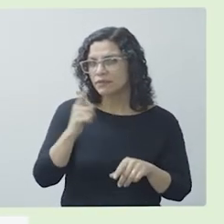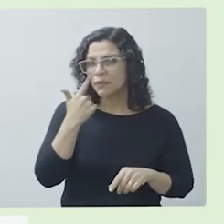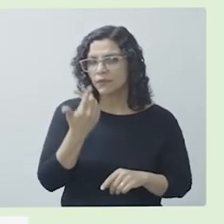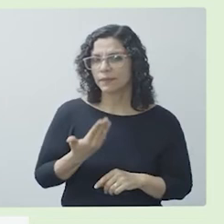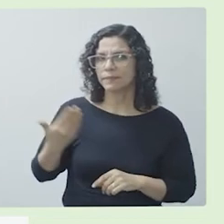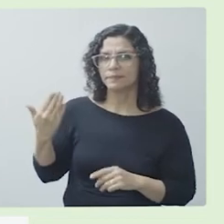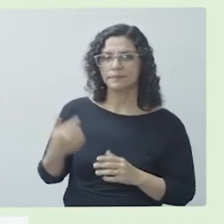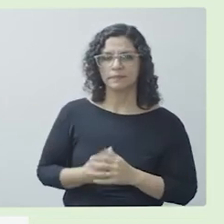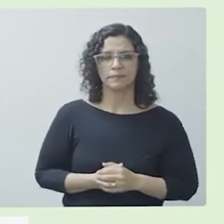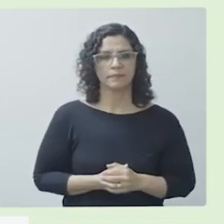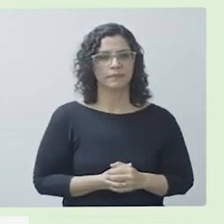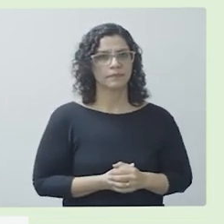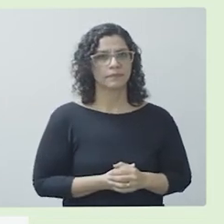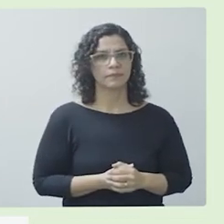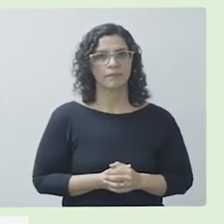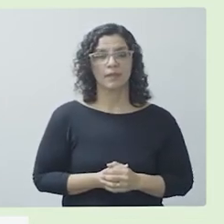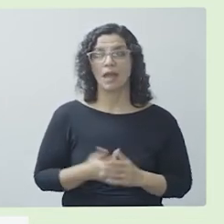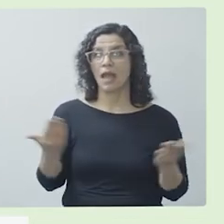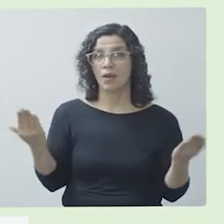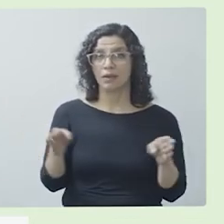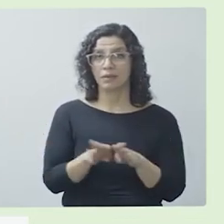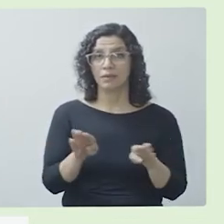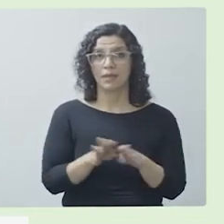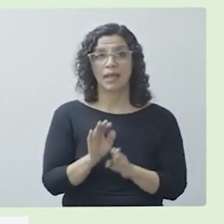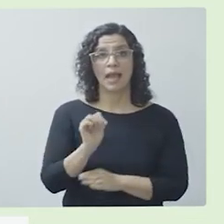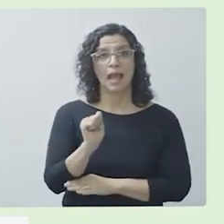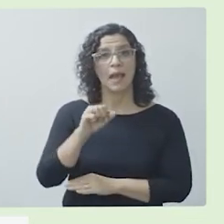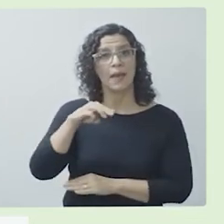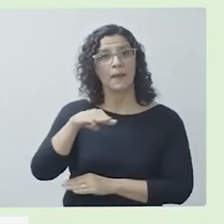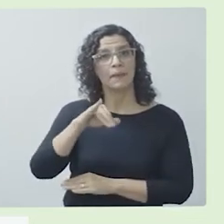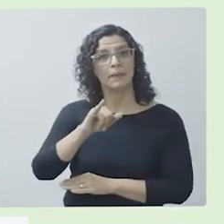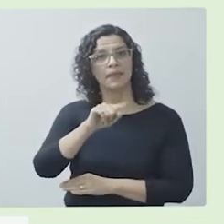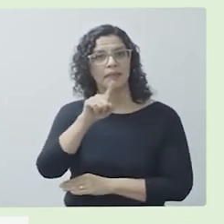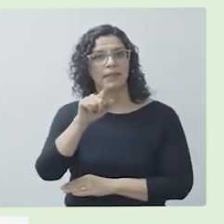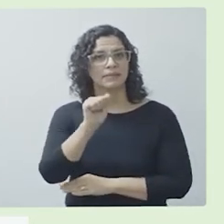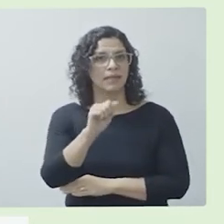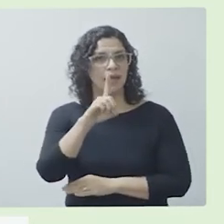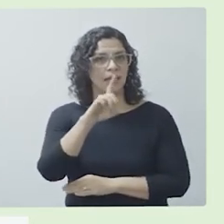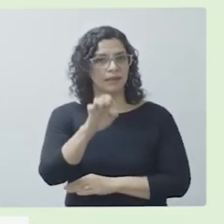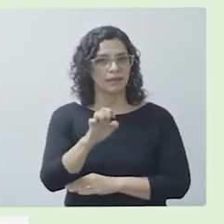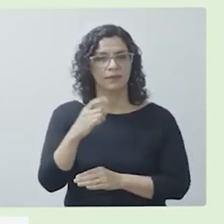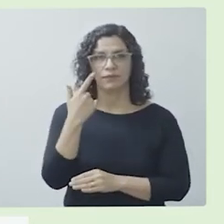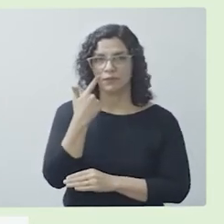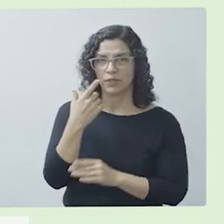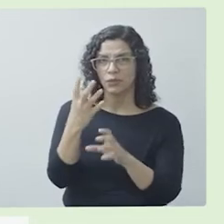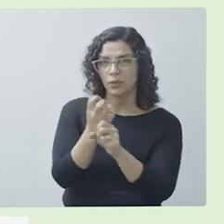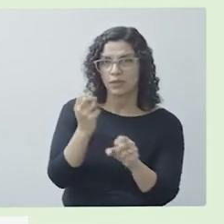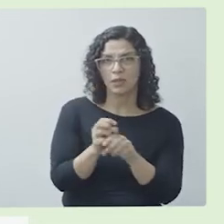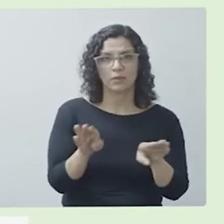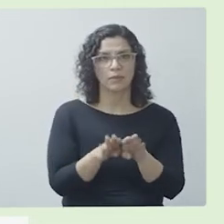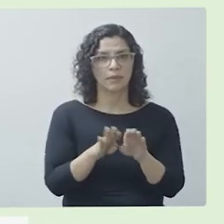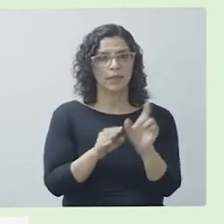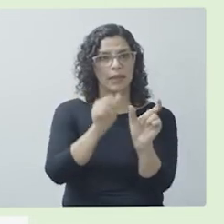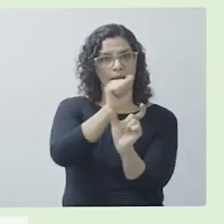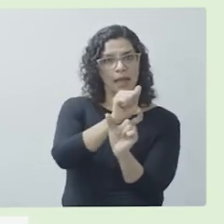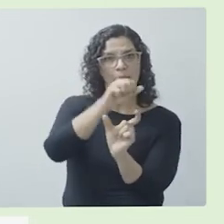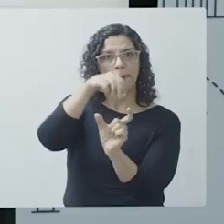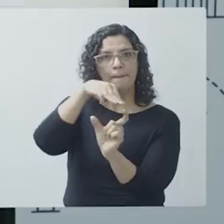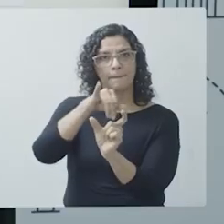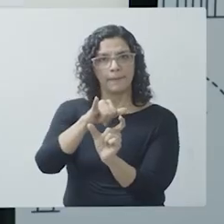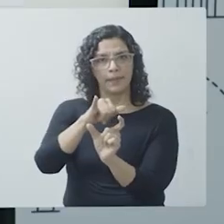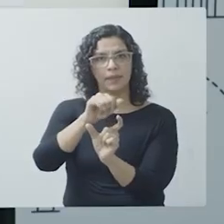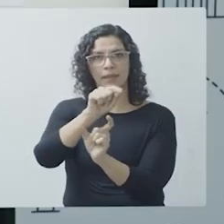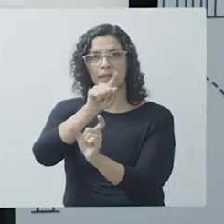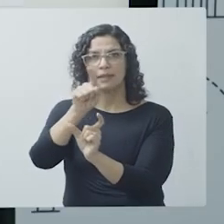será? Vamos ver. Agora é amizade. Vamos contar?